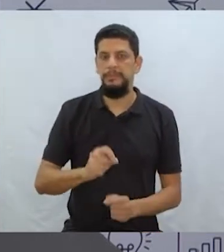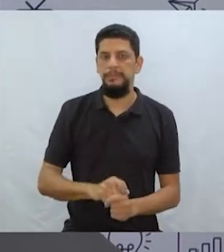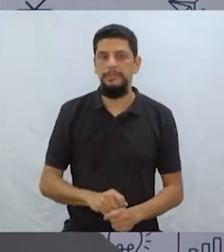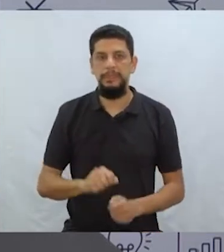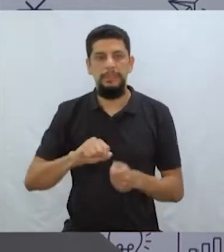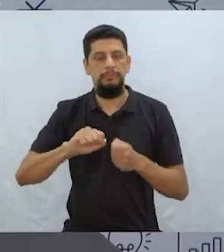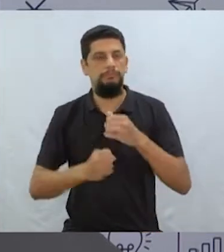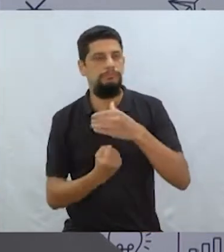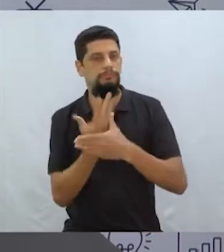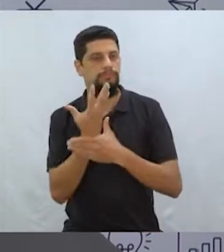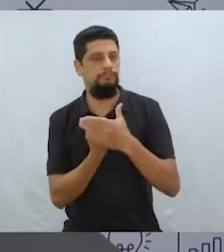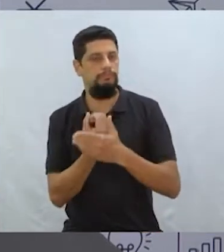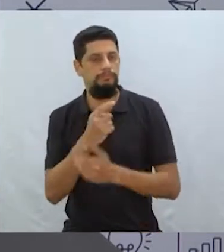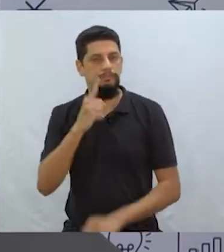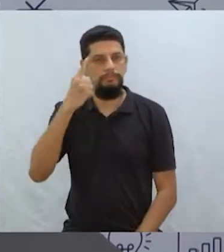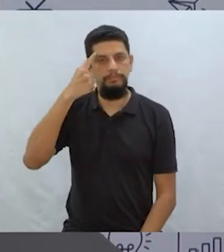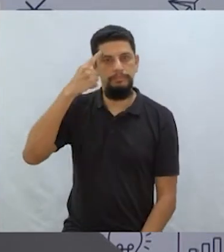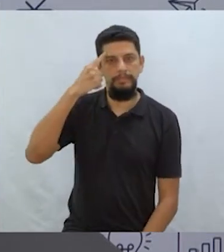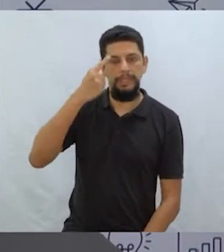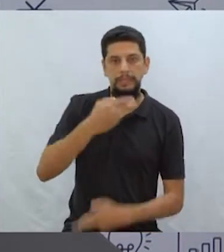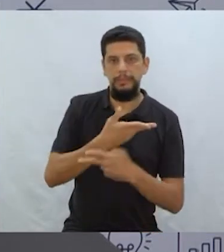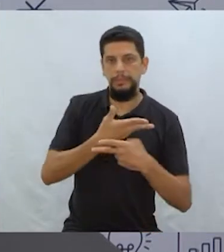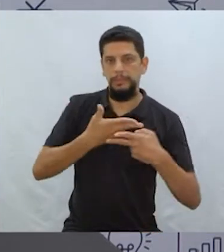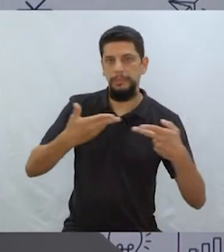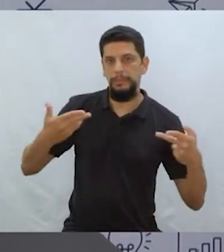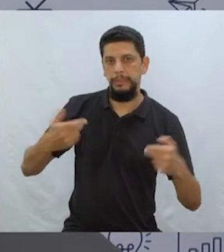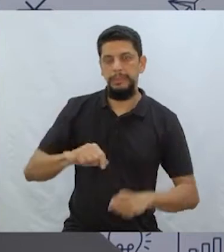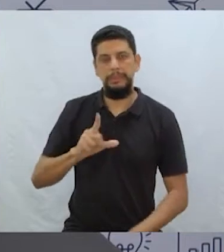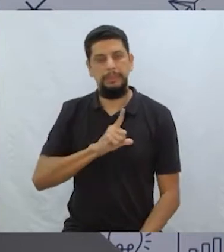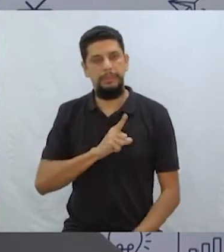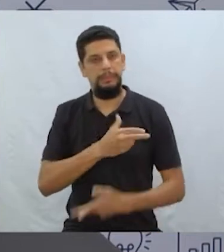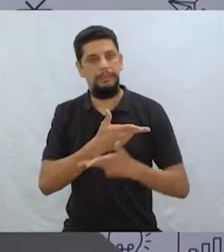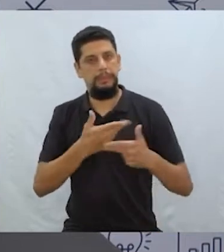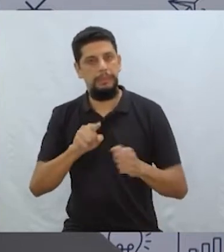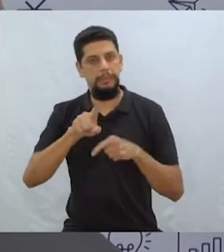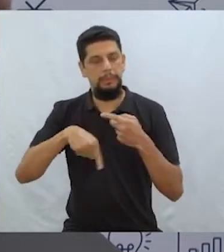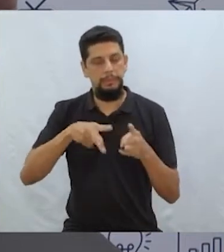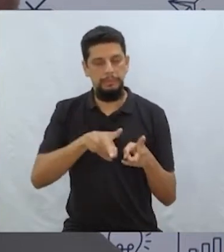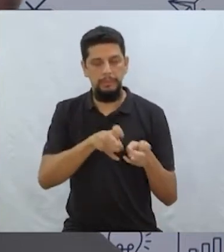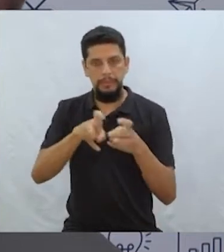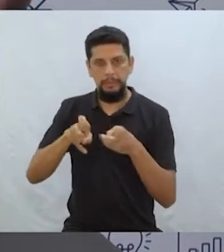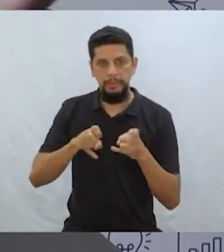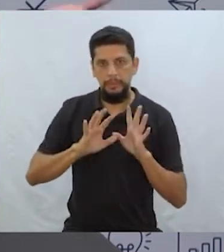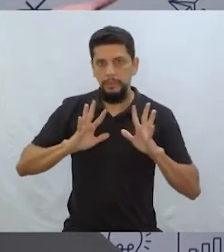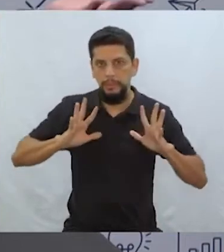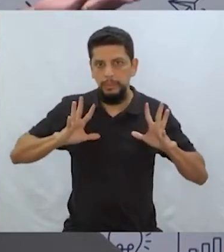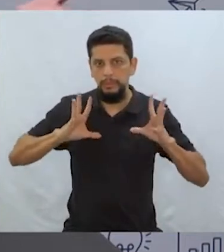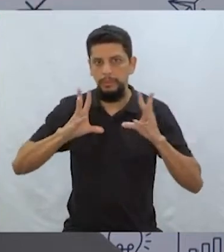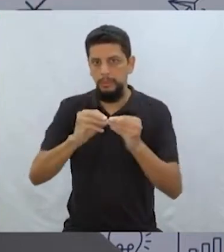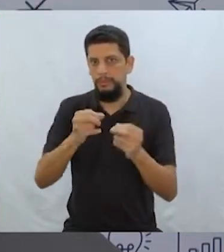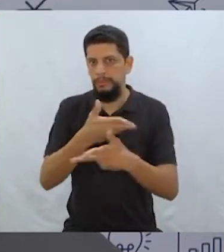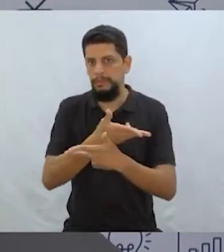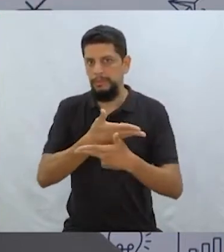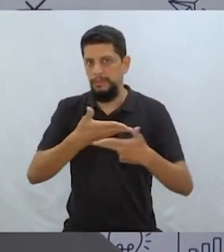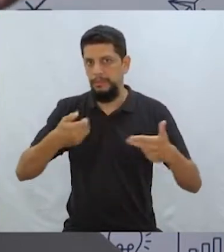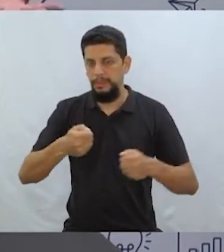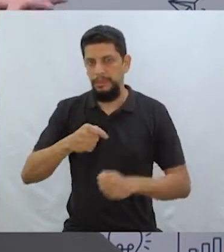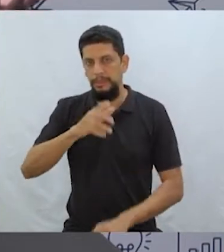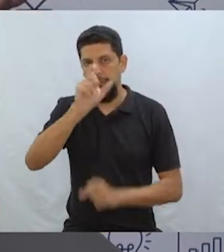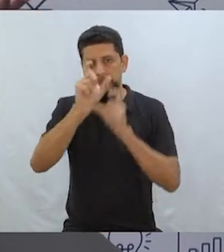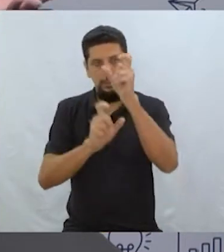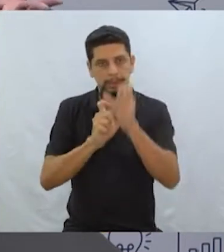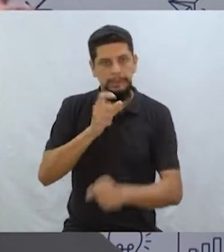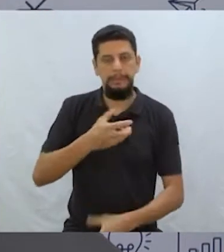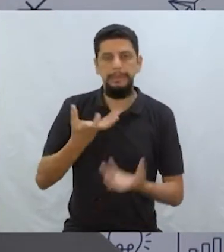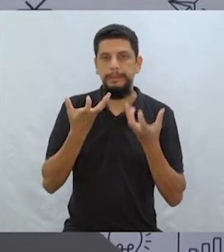sobre criar as coisas sobre ter as coisas e depois perceber que todas aquelas aquelas coisas